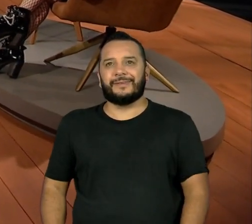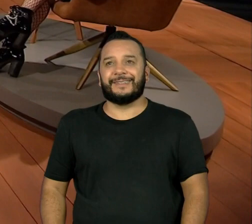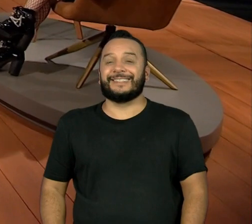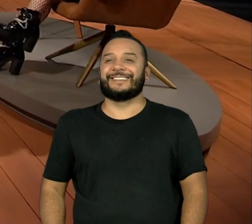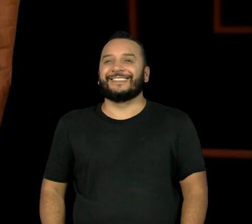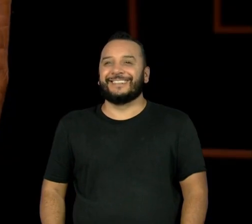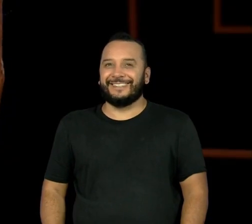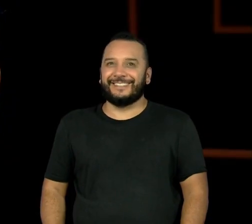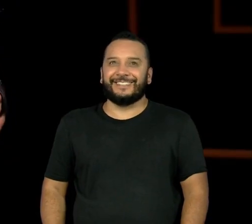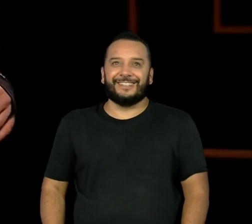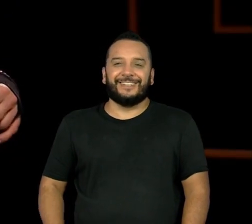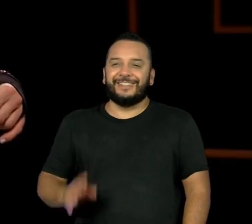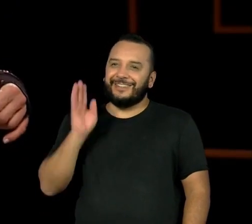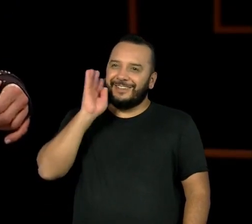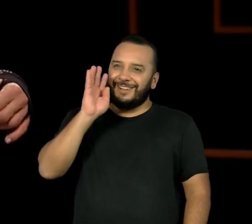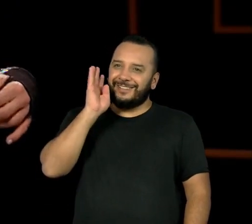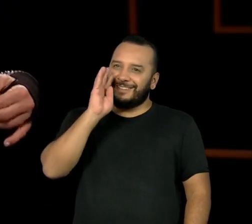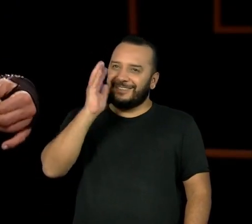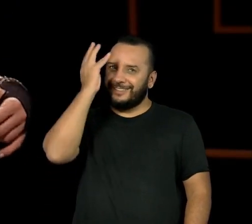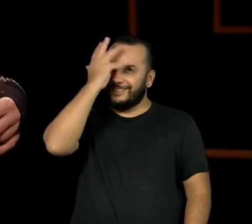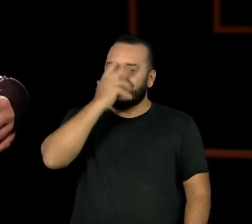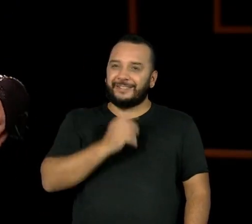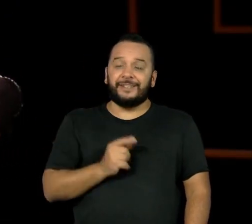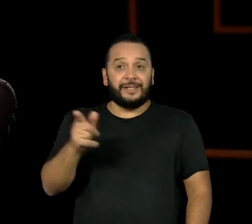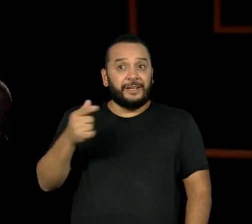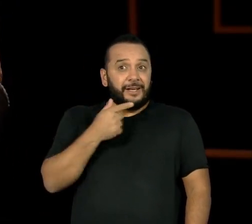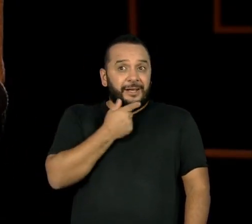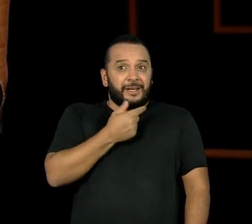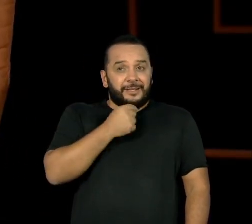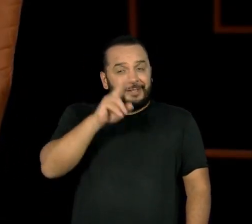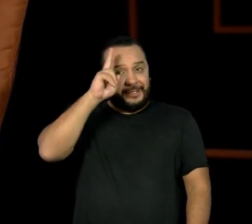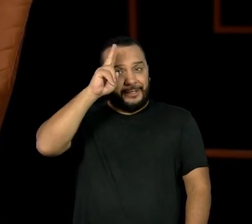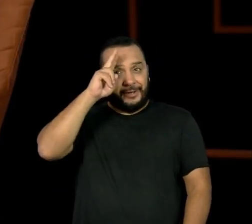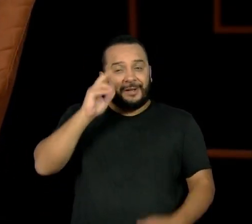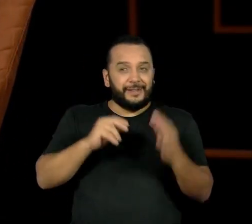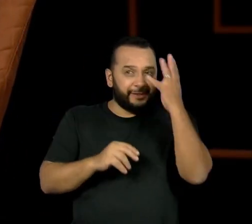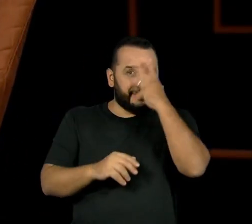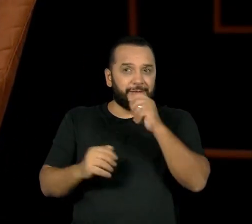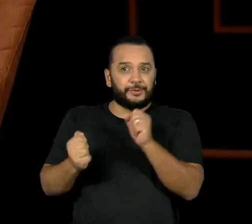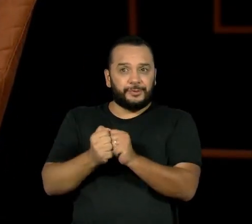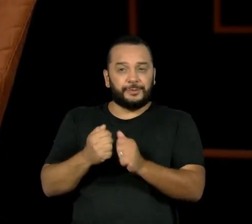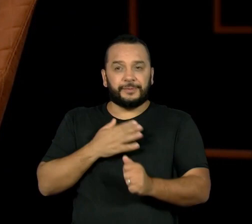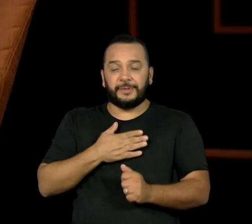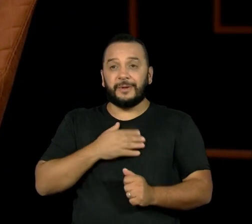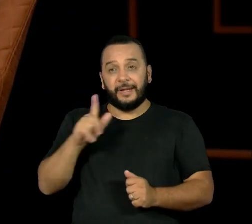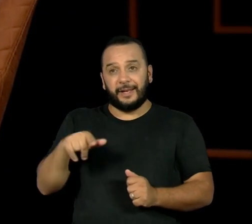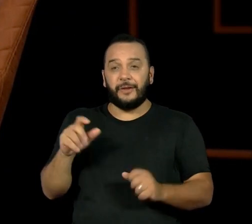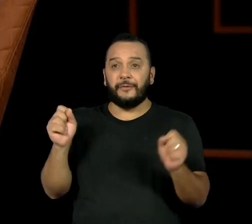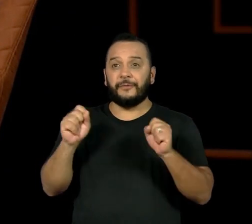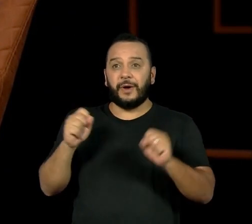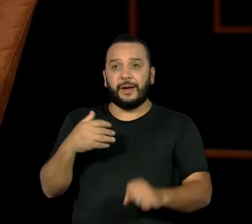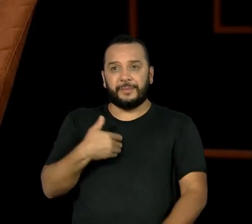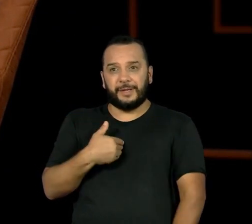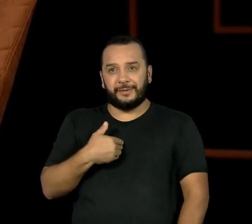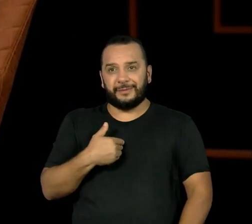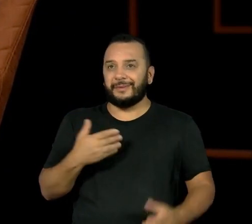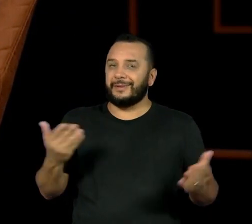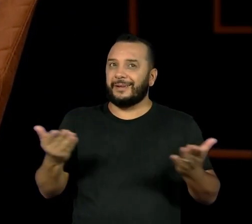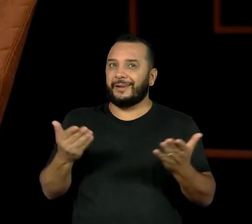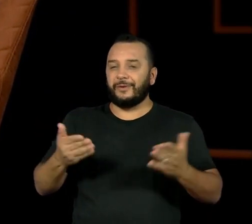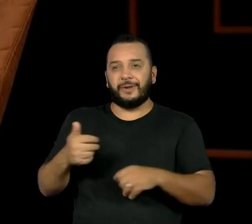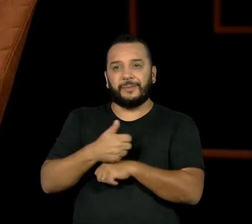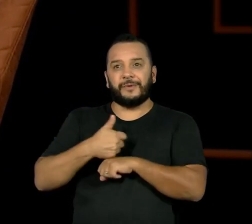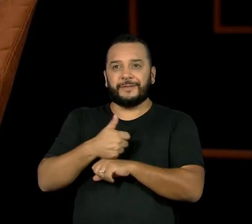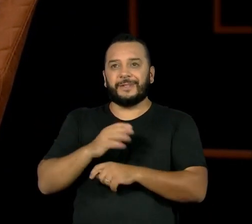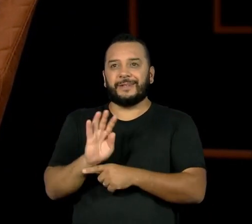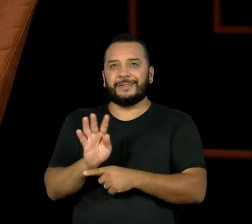Ai, que coisa mais linda. Esse menino é uma história linda comigo, né? Era fã e se torna cineasta.